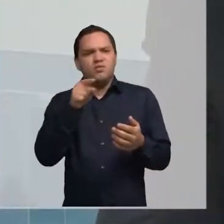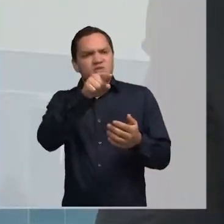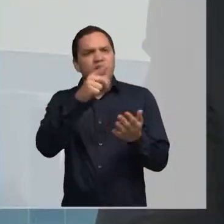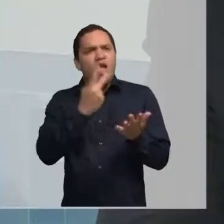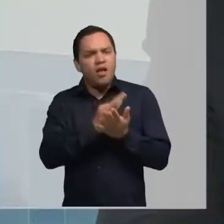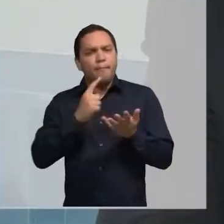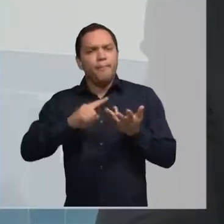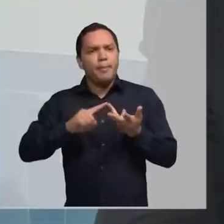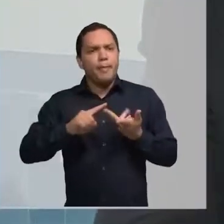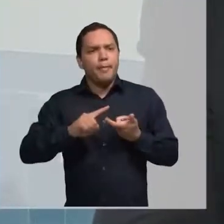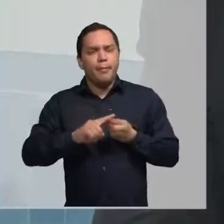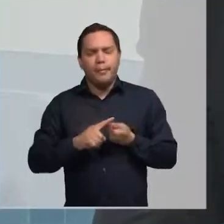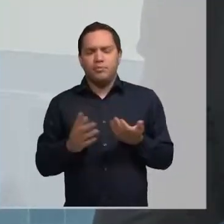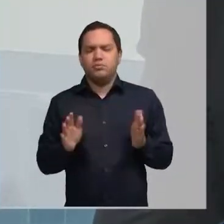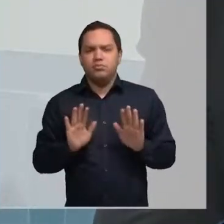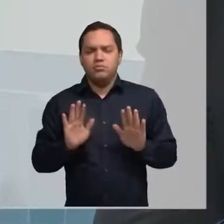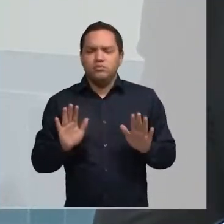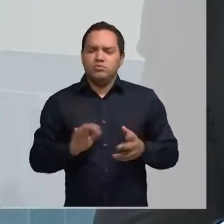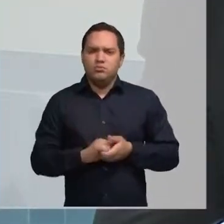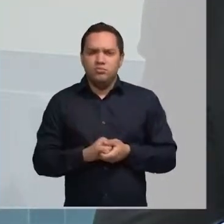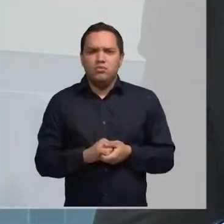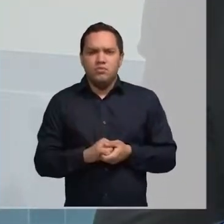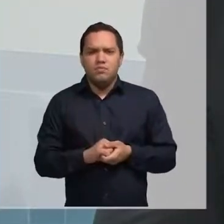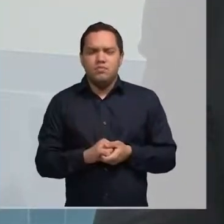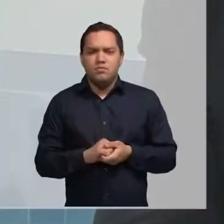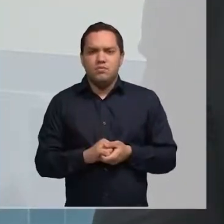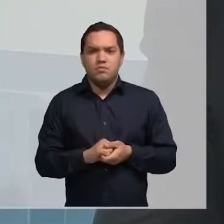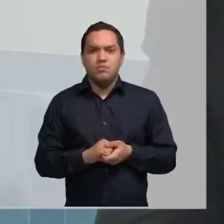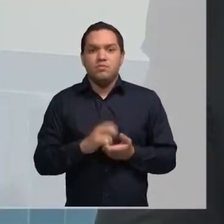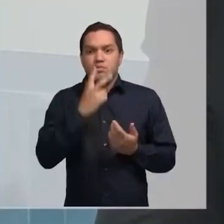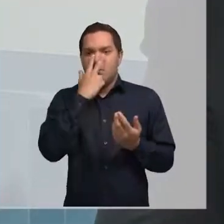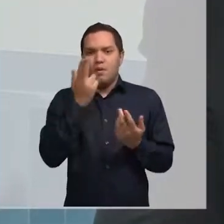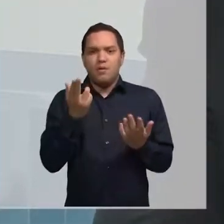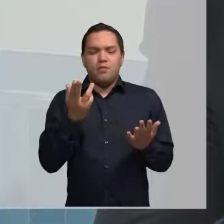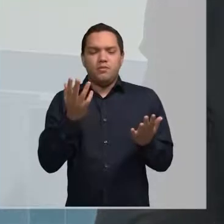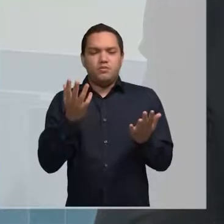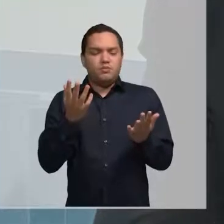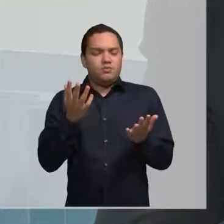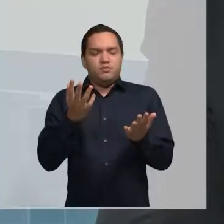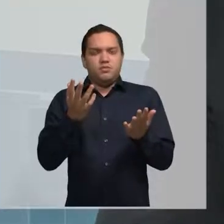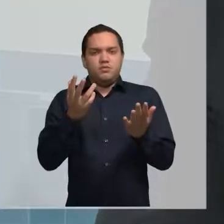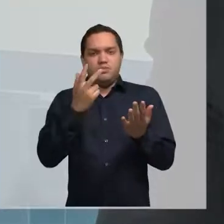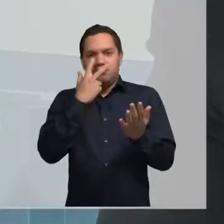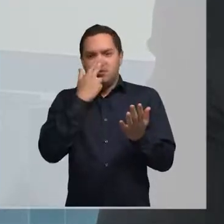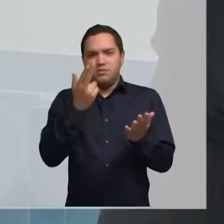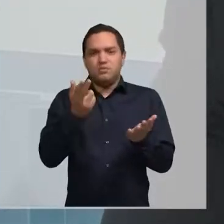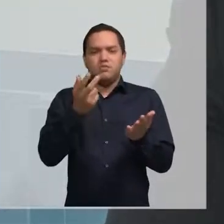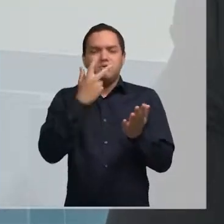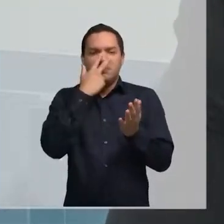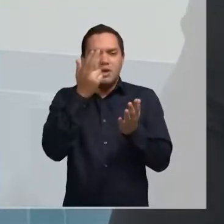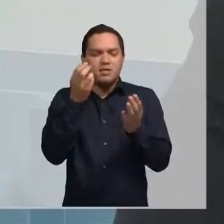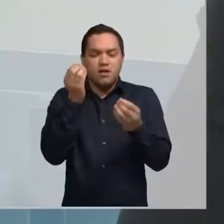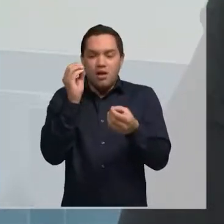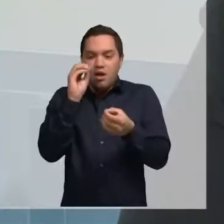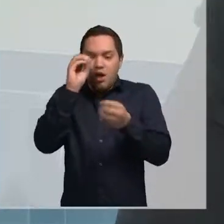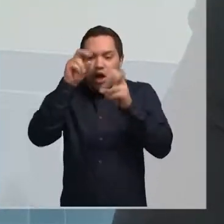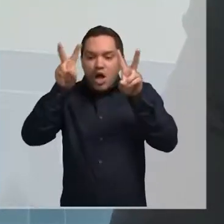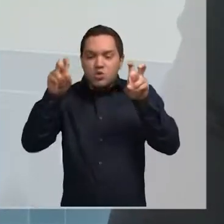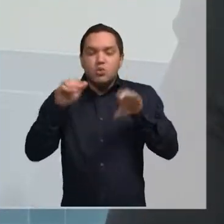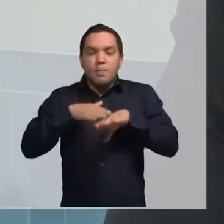só falavam em coisas em contradições que poderiam ter sido ditas por ele. Eles não entraram nos assuntos que